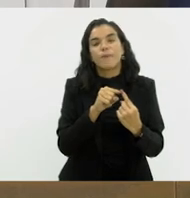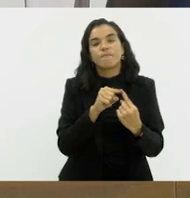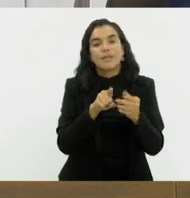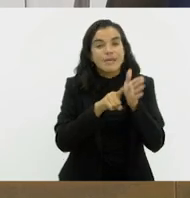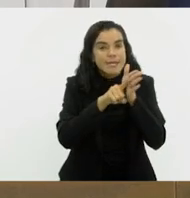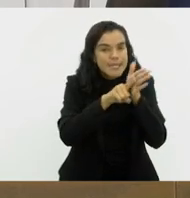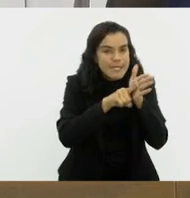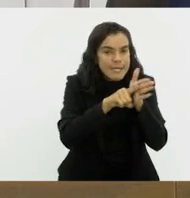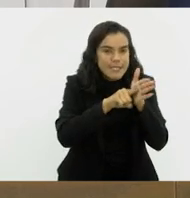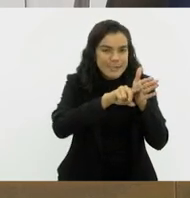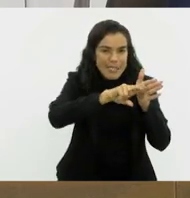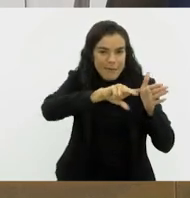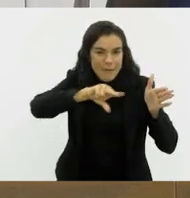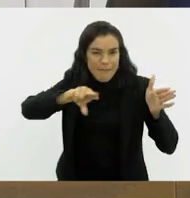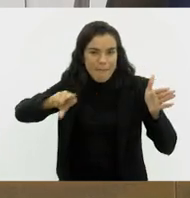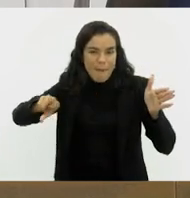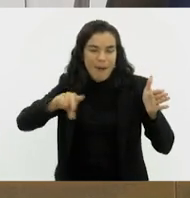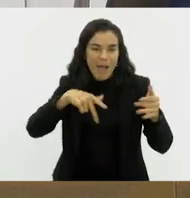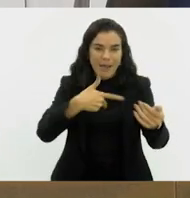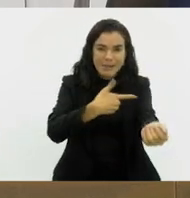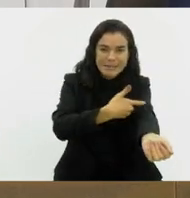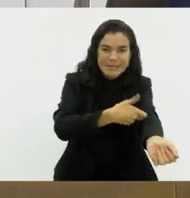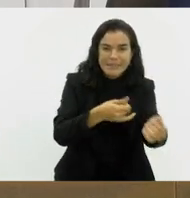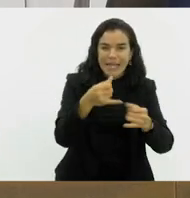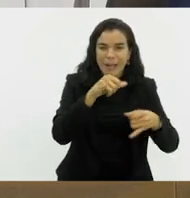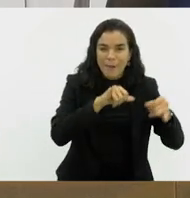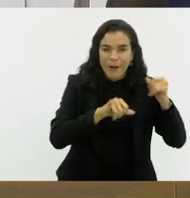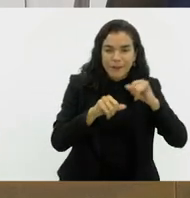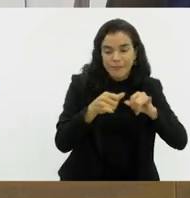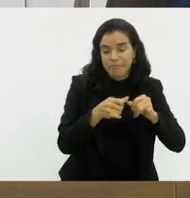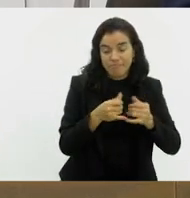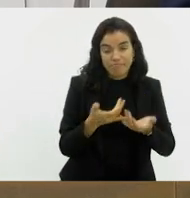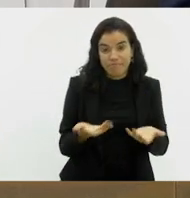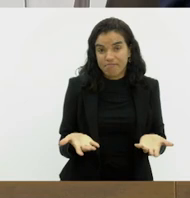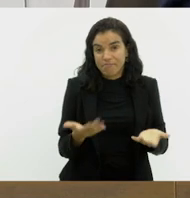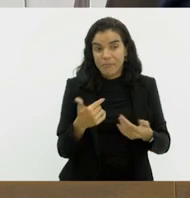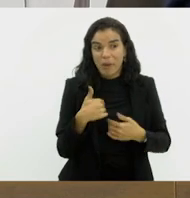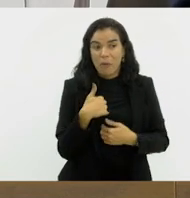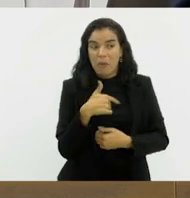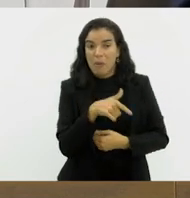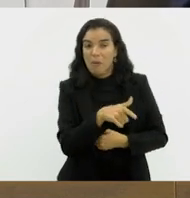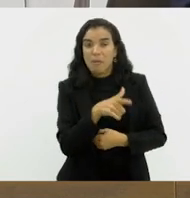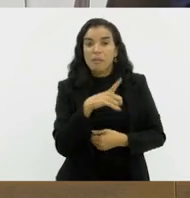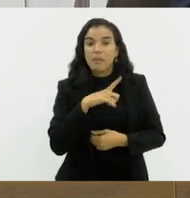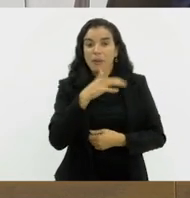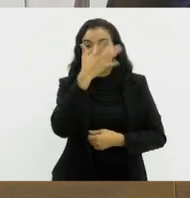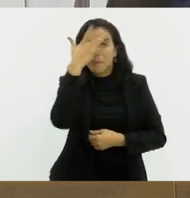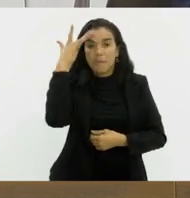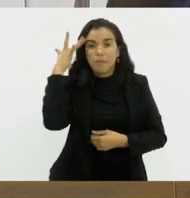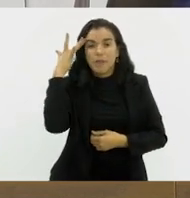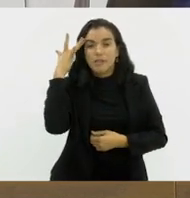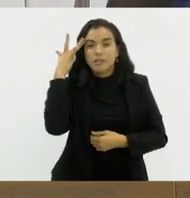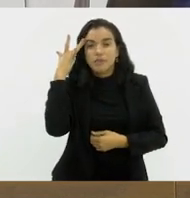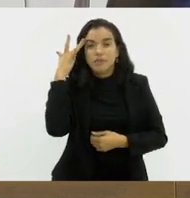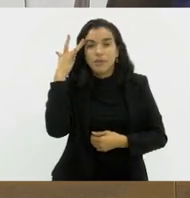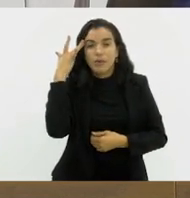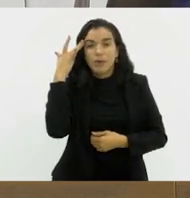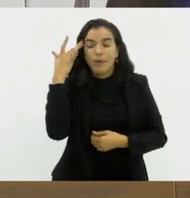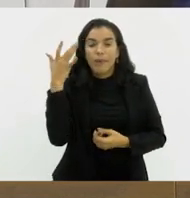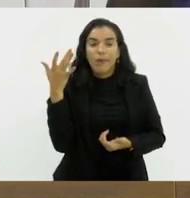exames clínicos, né, de sangue e assim por diante. Então, ficam ali pacientes que, a um olho,